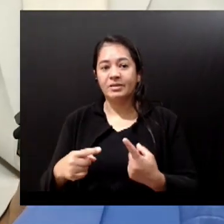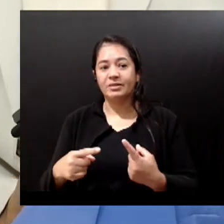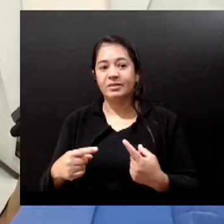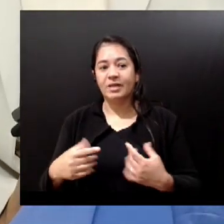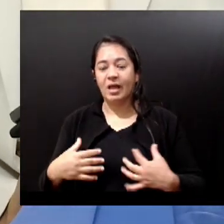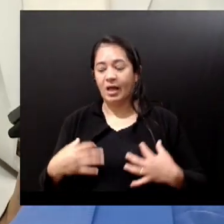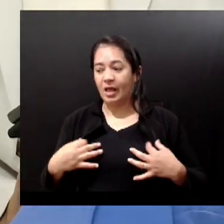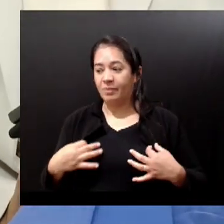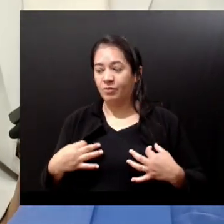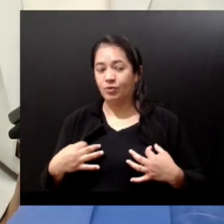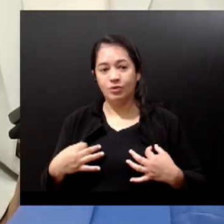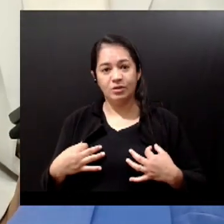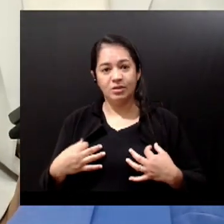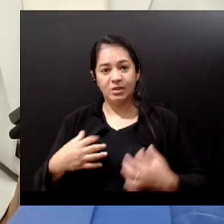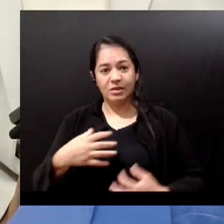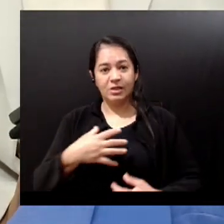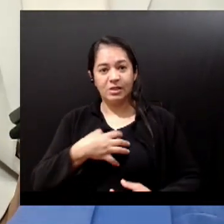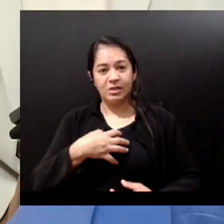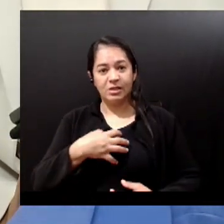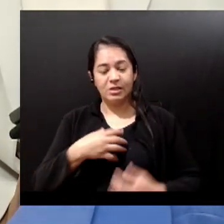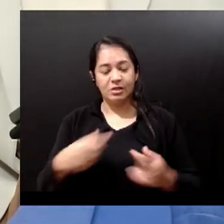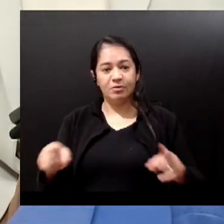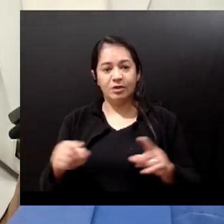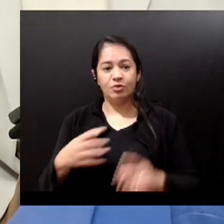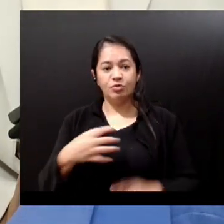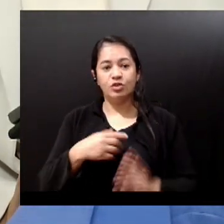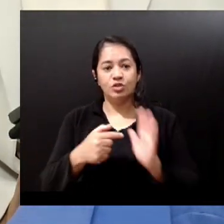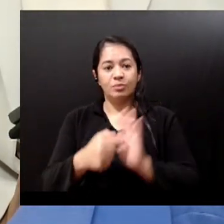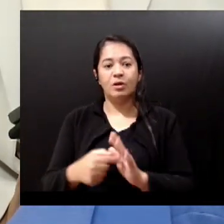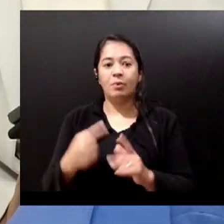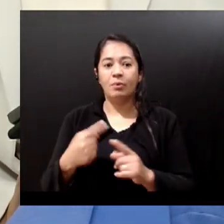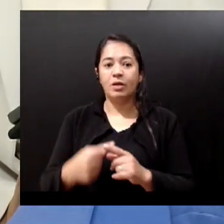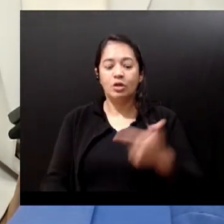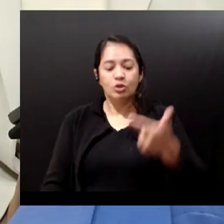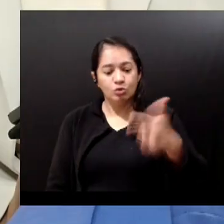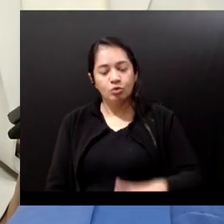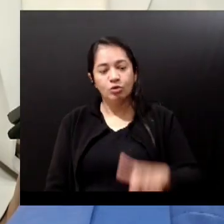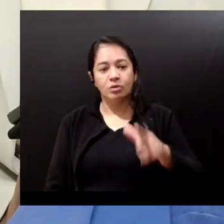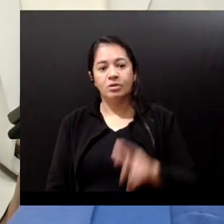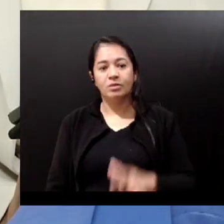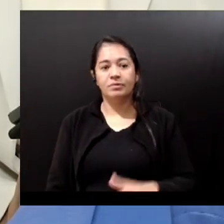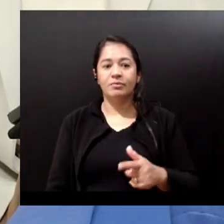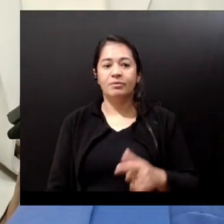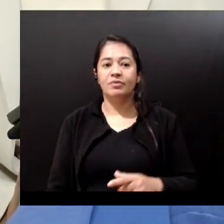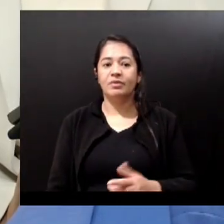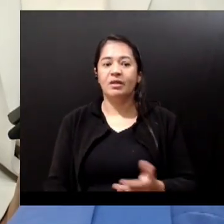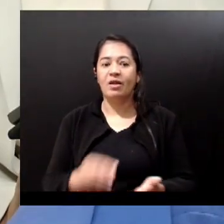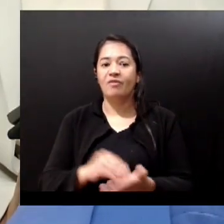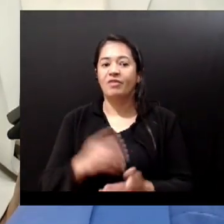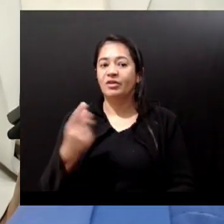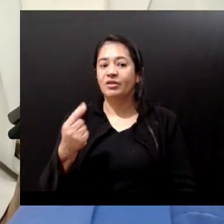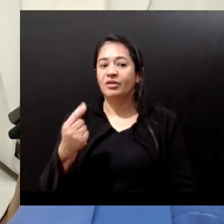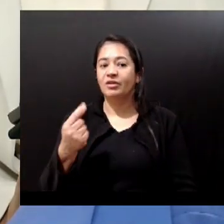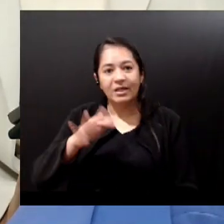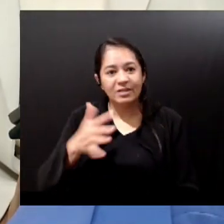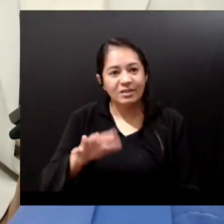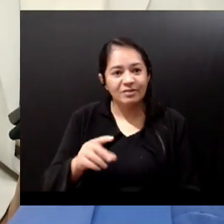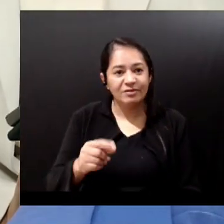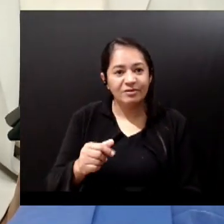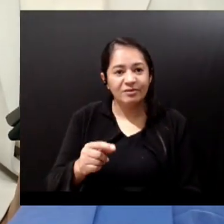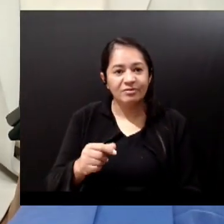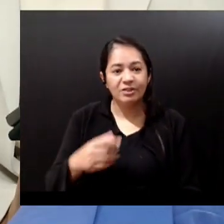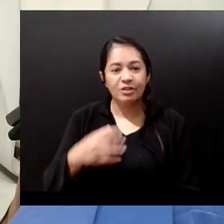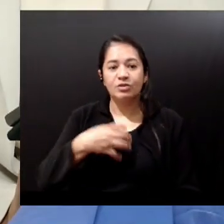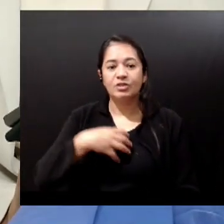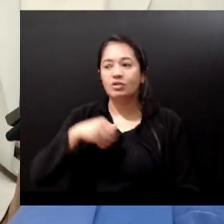se representar. Quer dizer, que a pessoa vem do mesmo jeito sempre. É porque é falta de dinheiro. Muitas vezes eu me sinto mais segura, talvez.